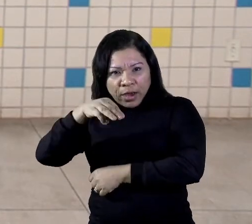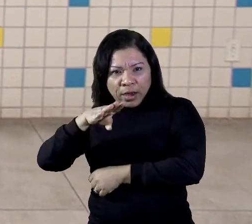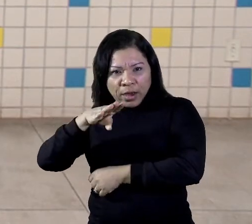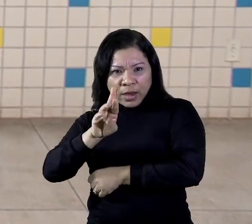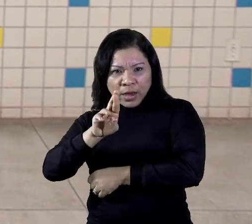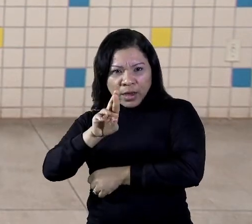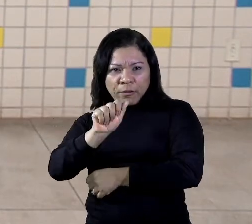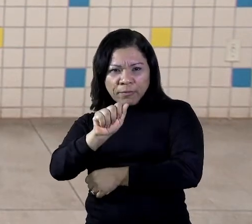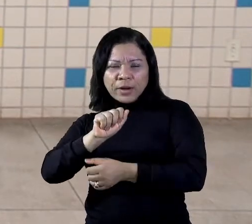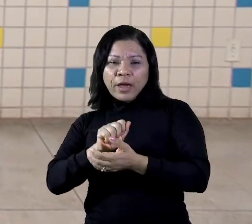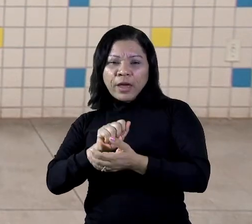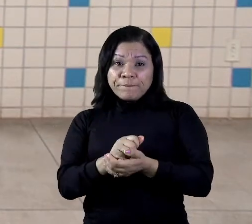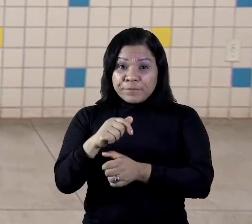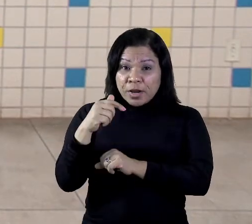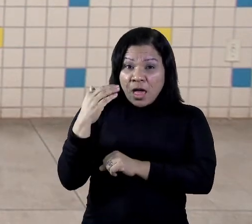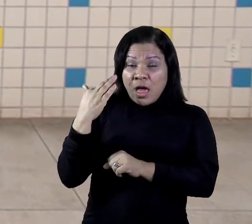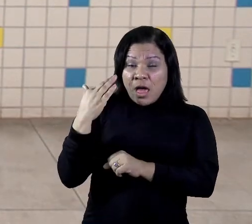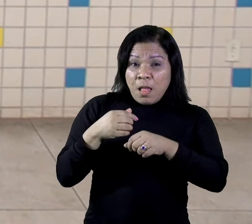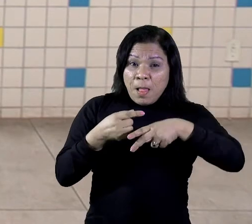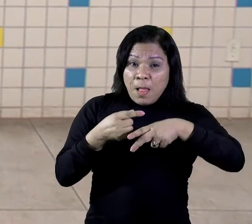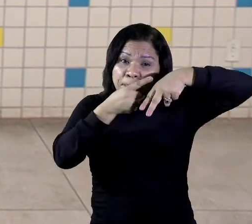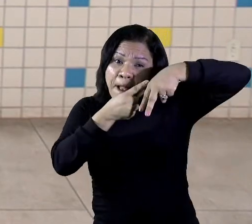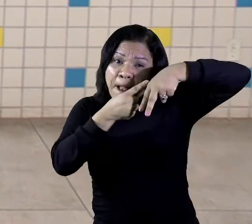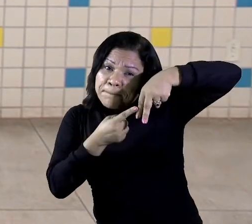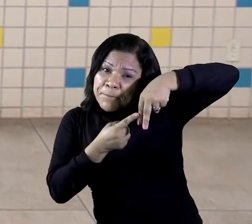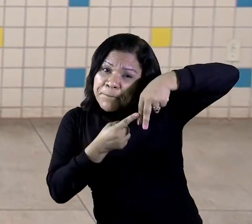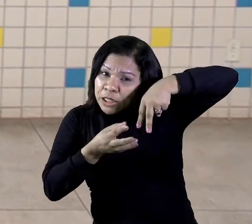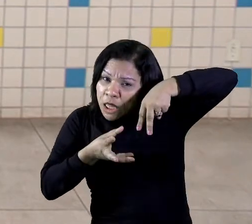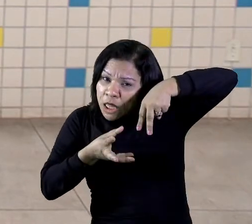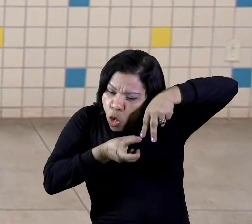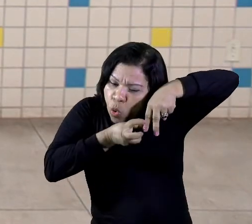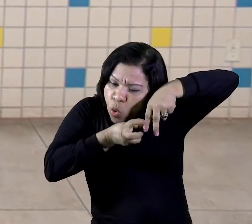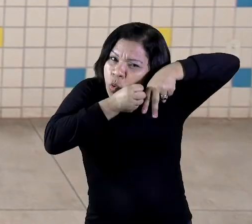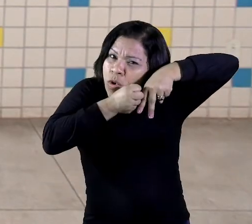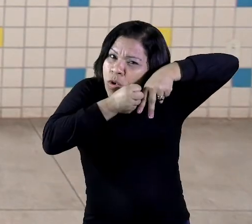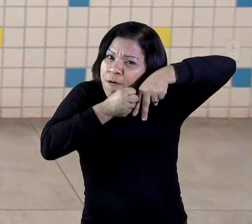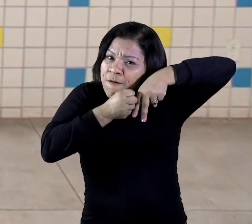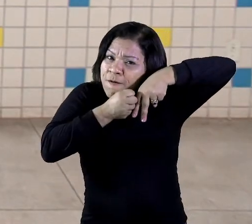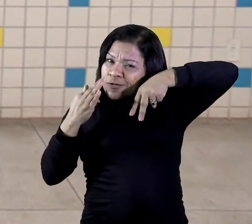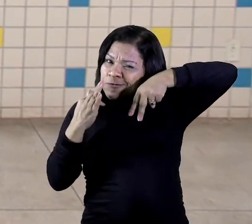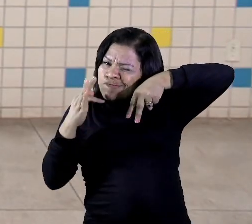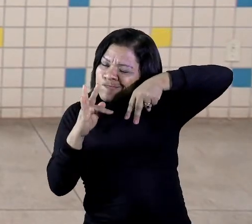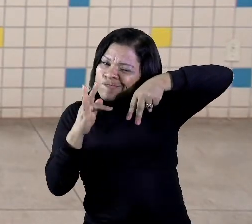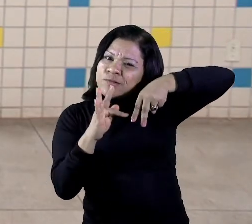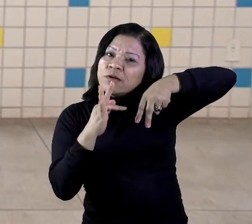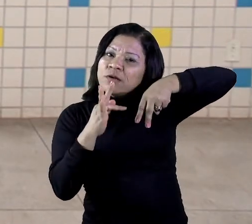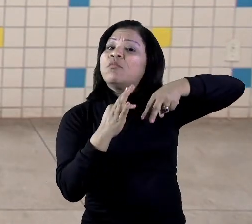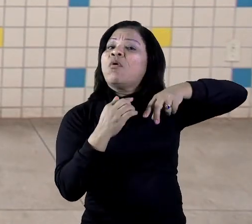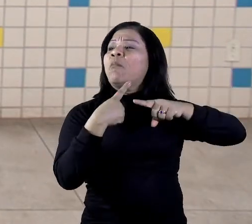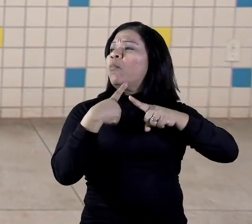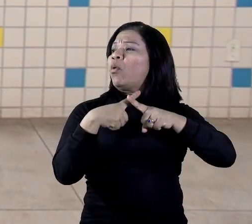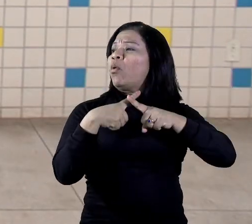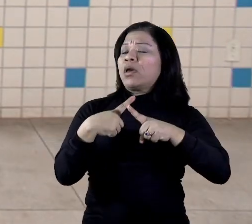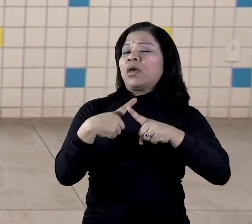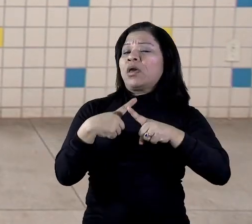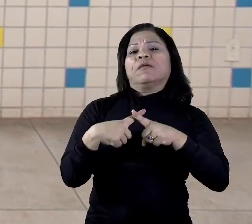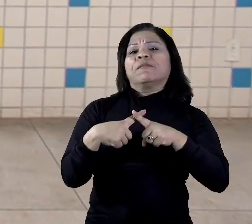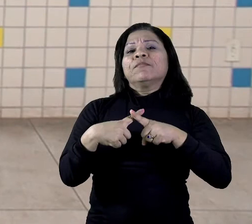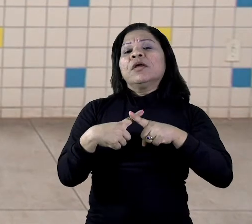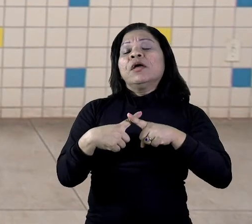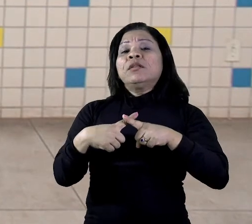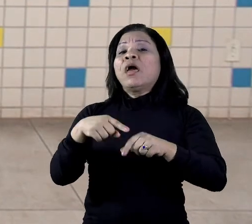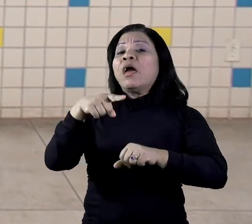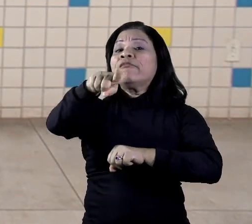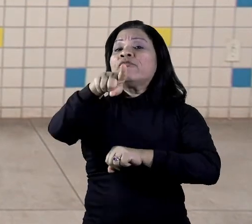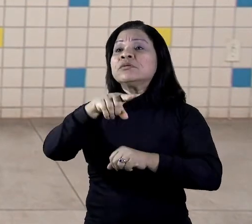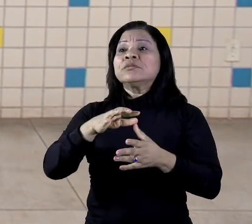perna. Né? Por que dá cãibra? Porque nós estamos fazendo uma atividade física sem a preparação da nossa musculatura. Eu vou fazer